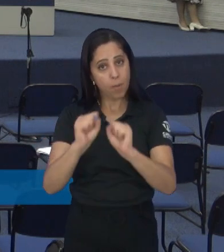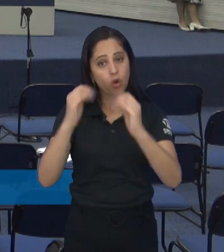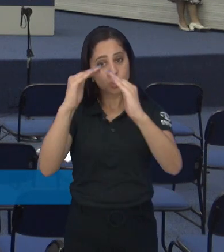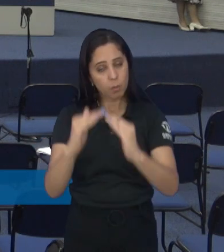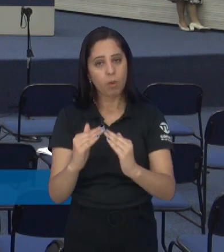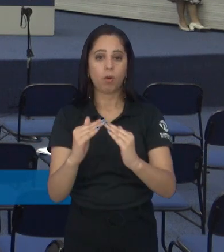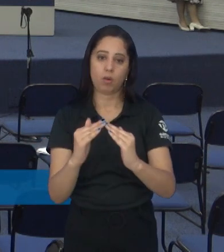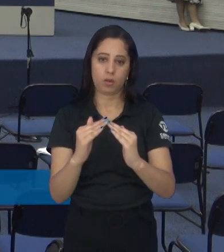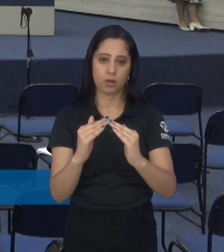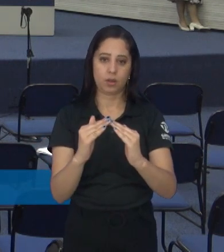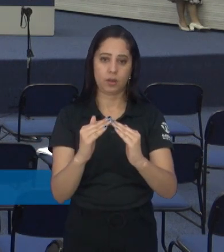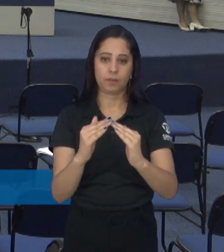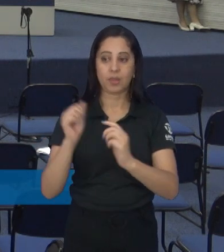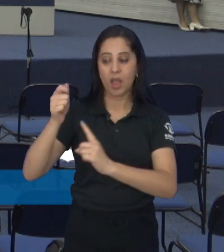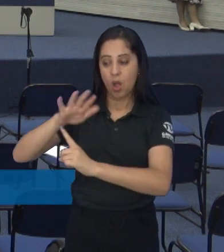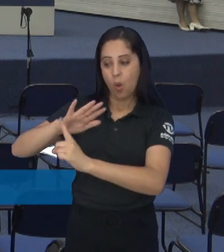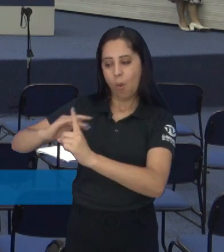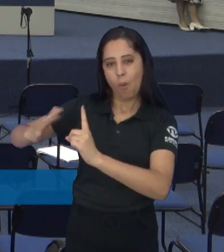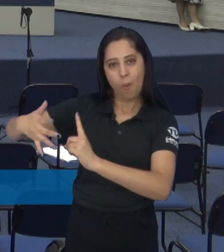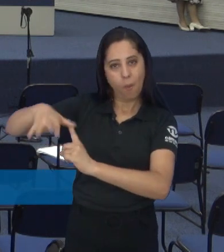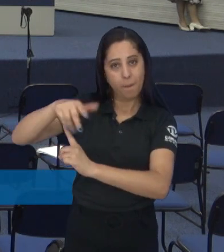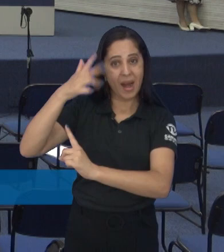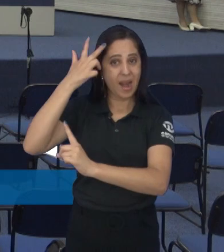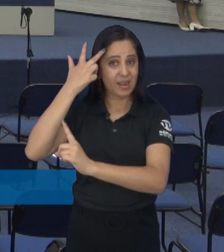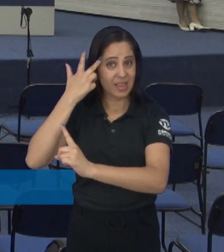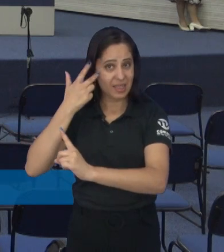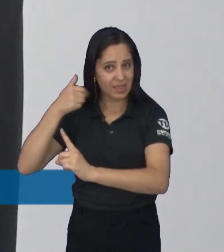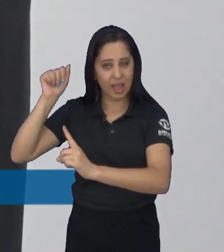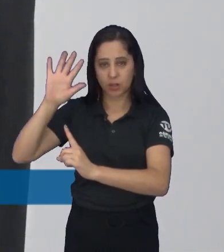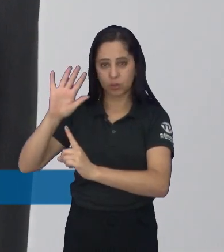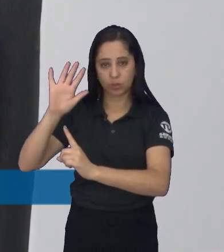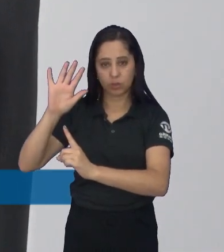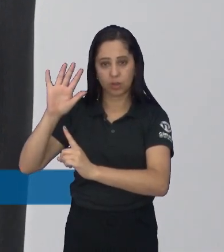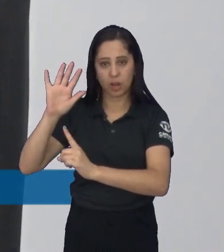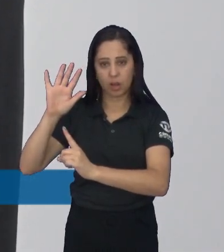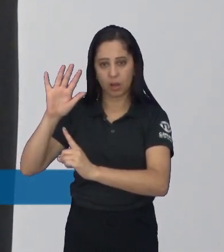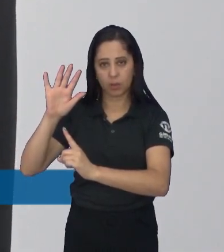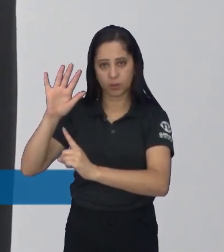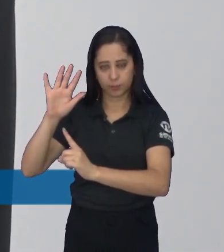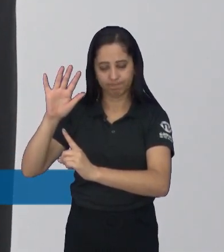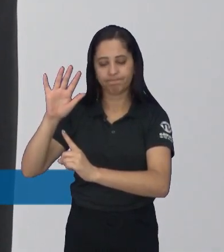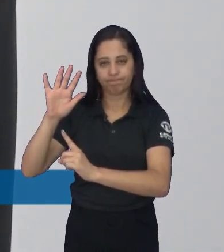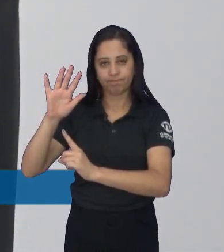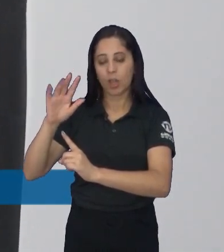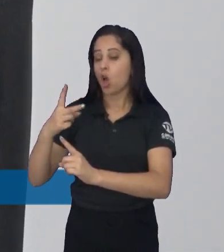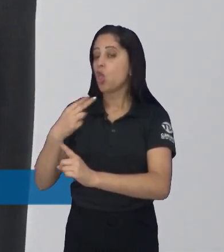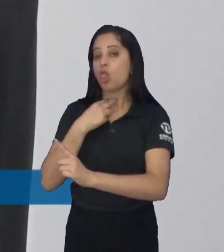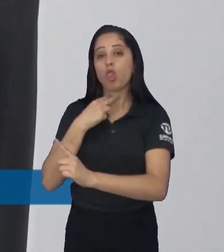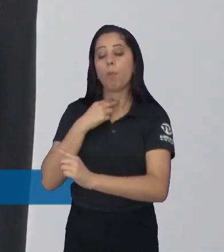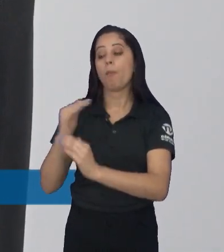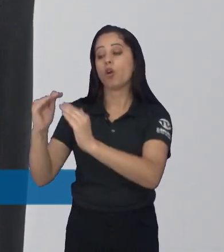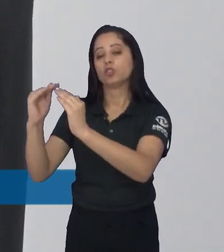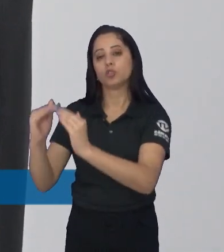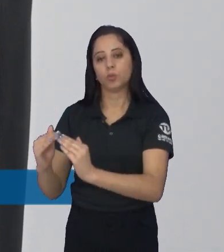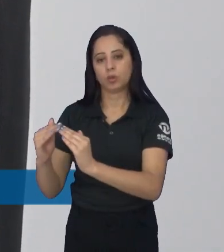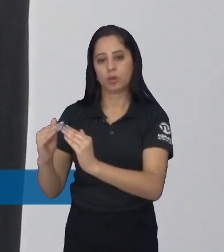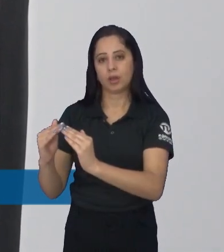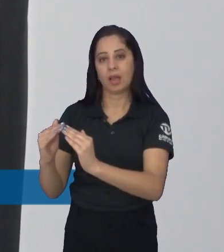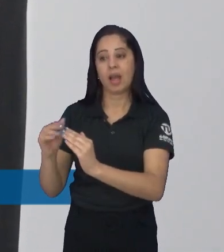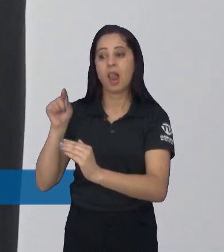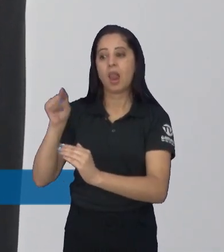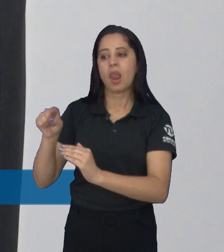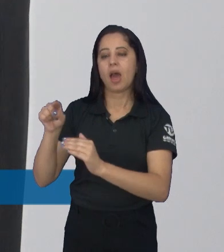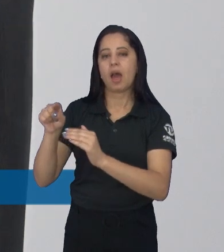a o parque natural Municipal do banhado motivo da recente decisão é a uma unidade de